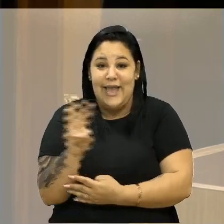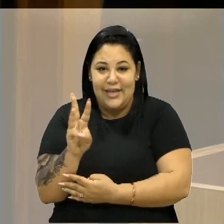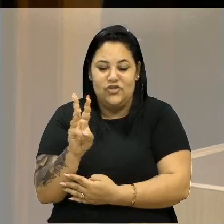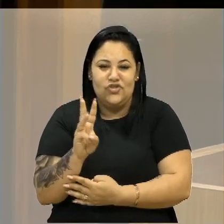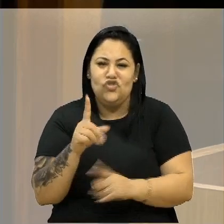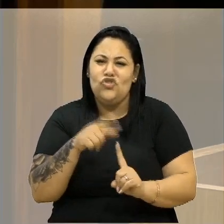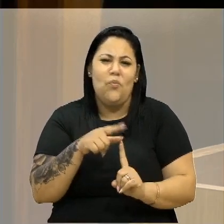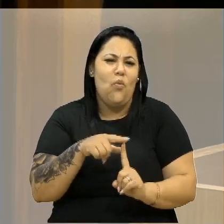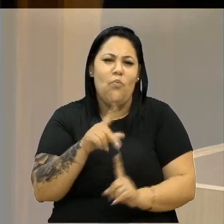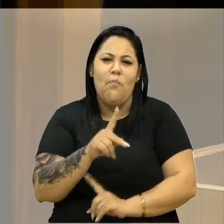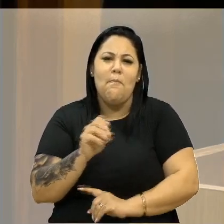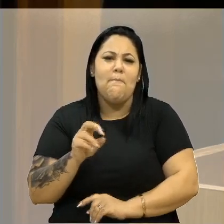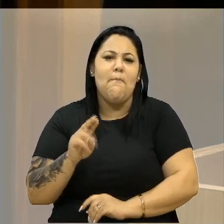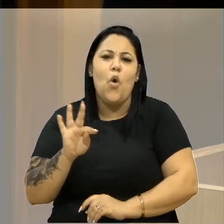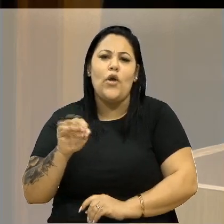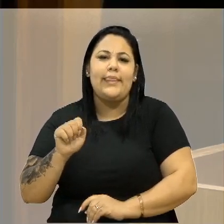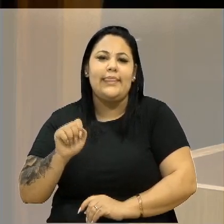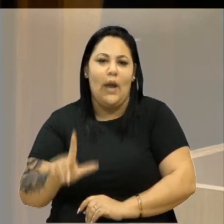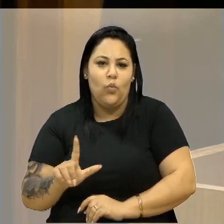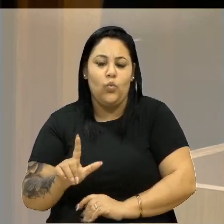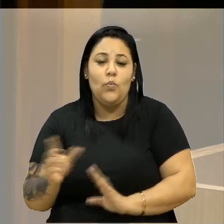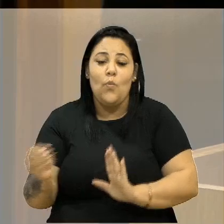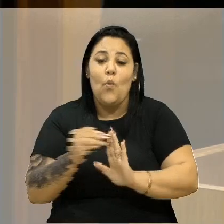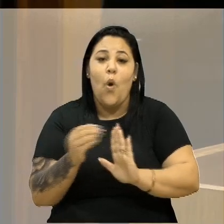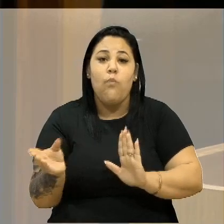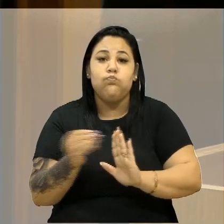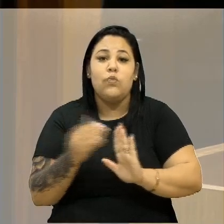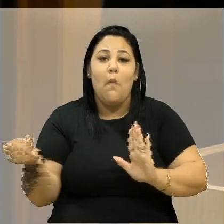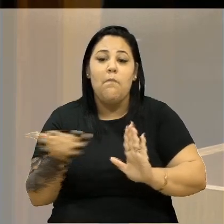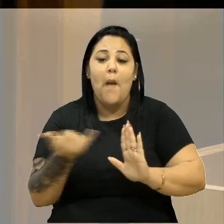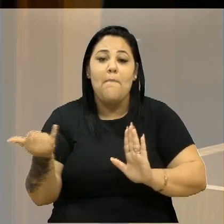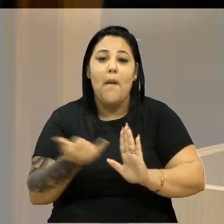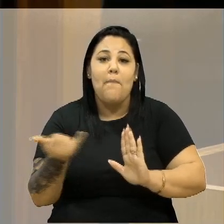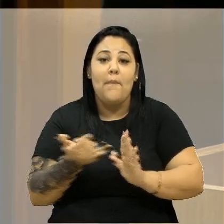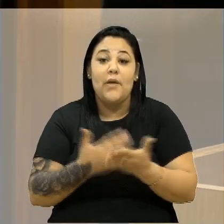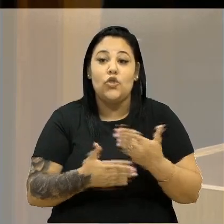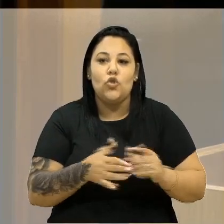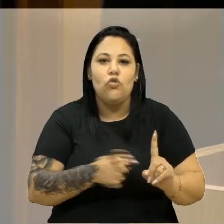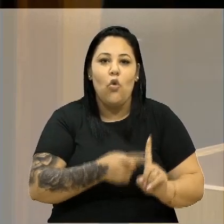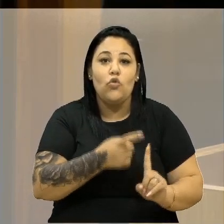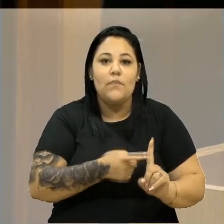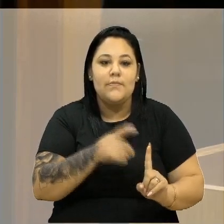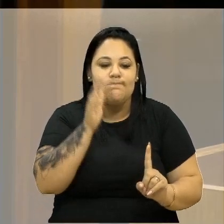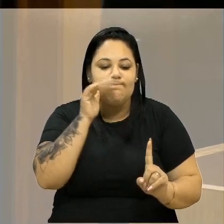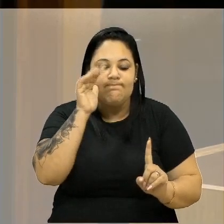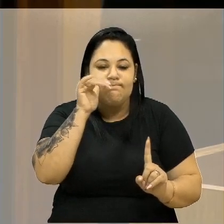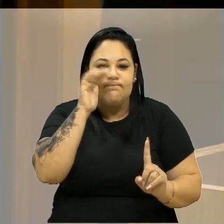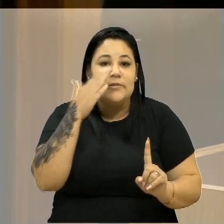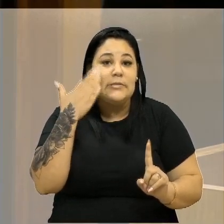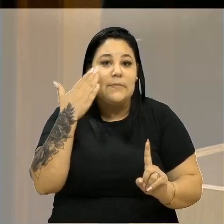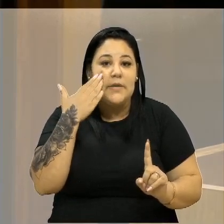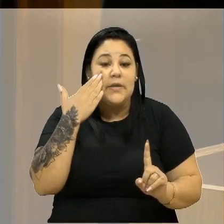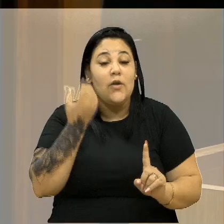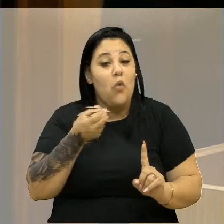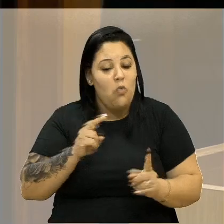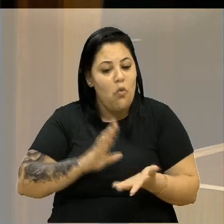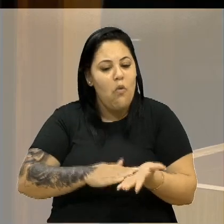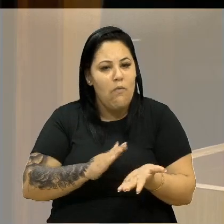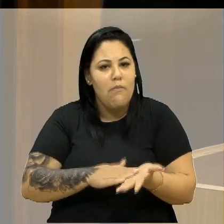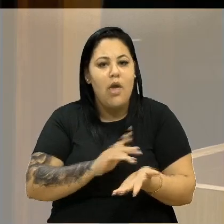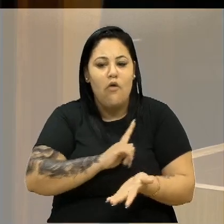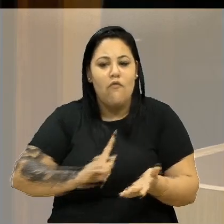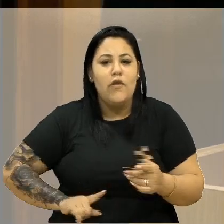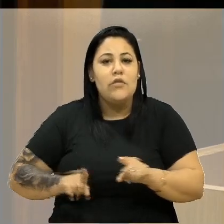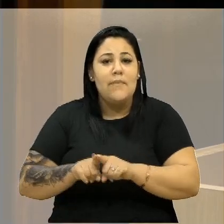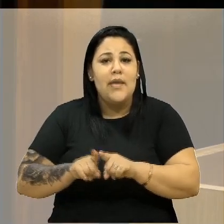presidente. Então, todos os vereadores poderão consultar esses dados para fazer cobranças ao governo, e ao mesmo tempo a população de Caxias